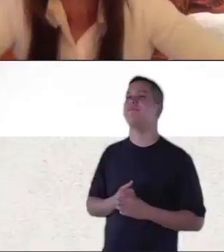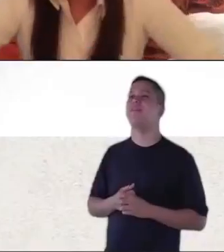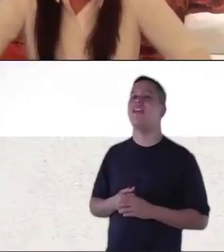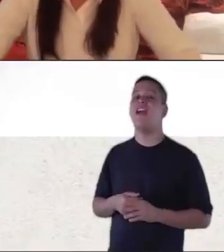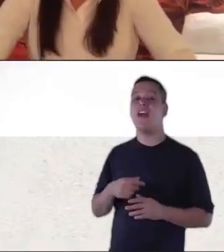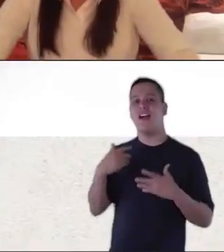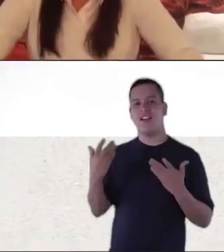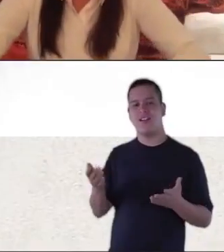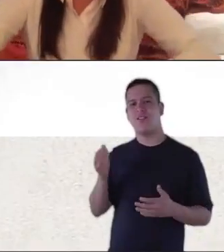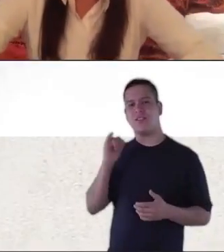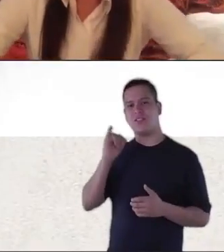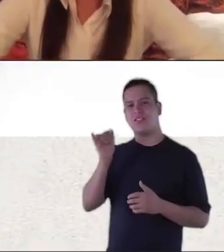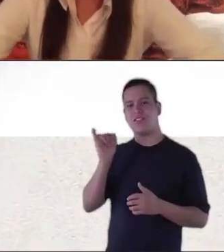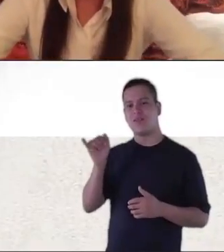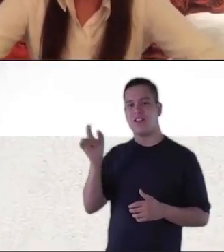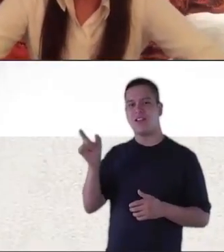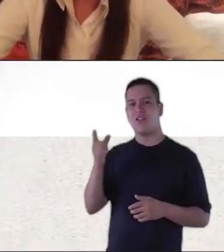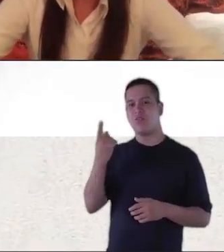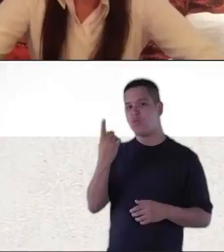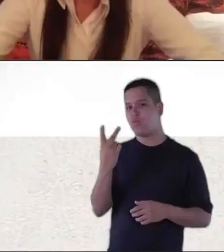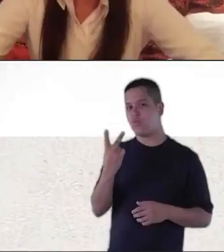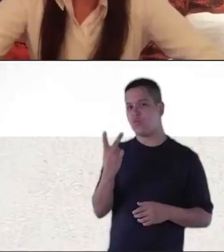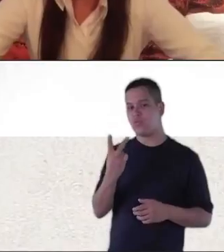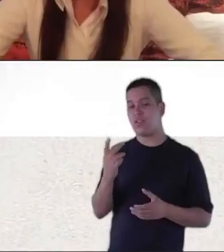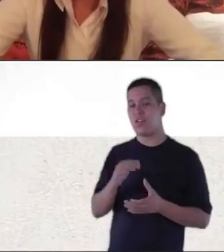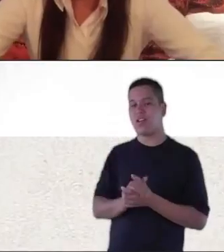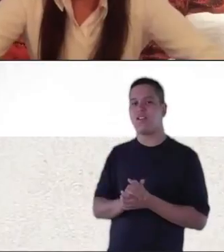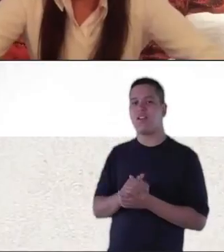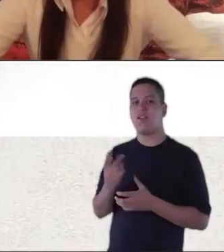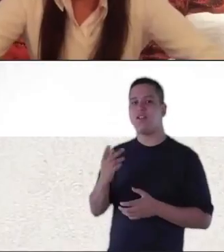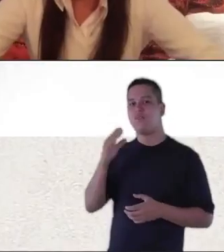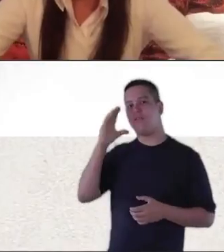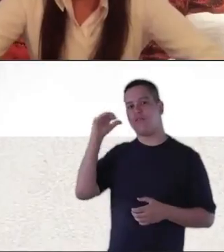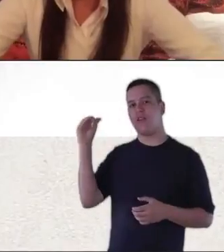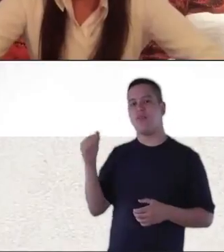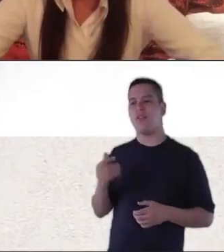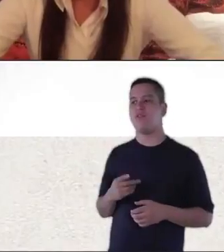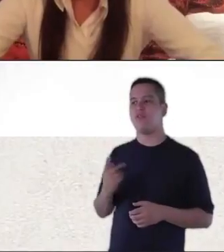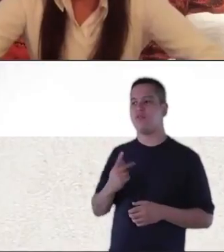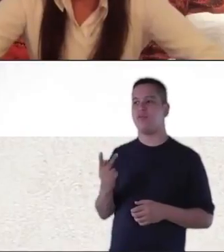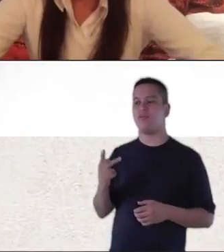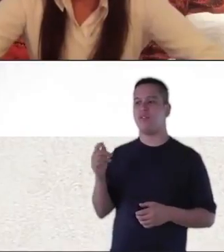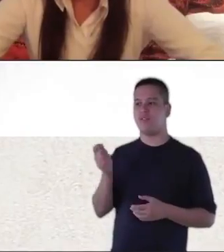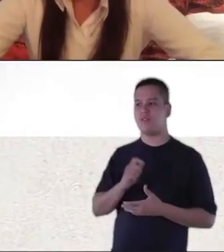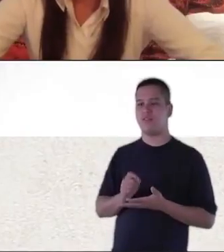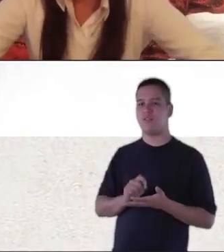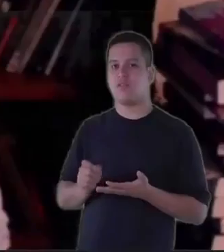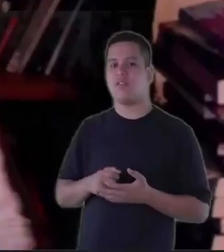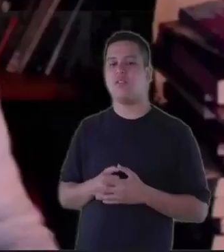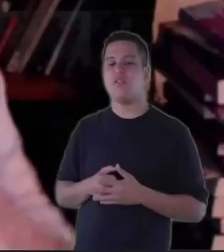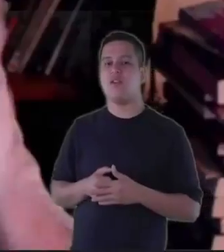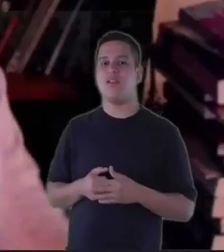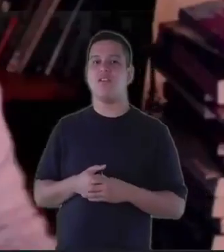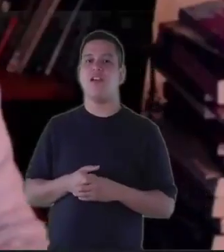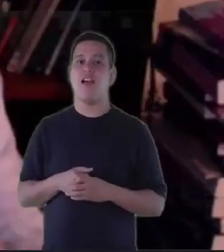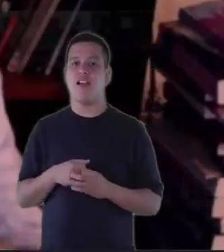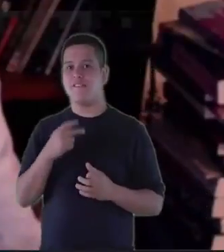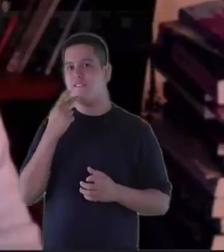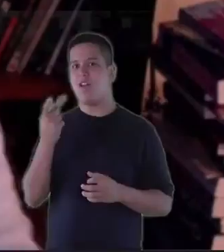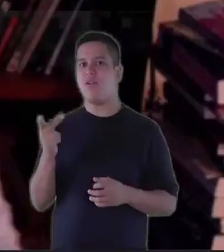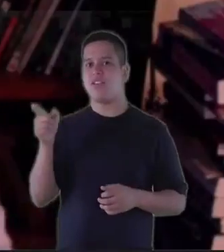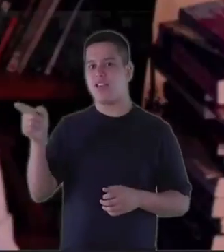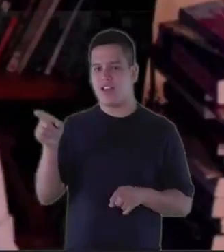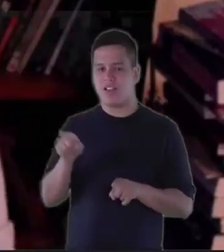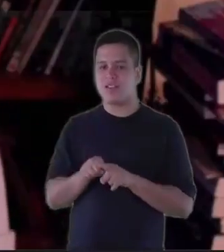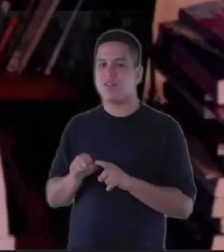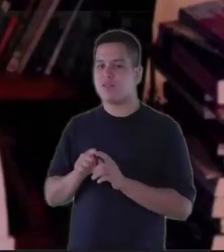casal famoso, que é o Dashiell Hammett, escritor, e a Lillian Hellman, né, que era escritora, que contam também que ele roubava muitas ideias.